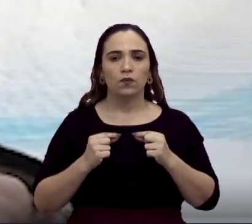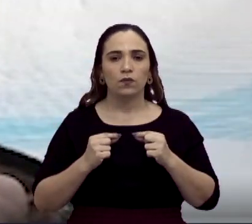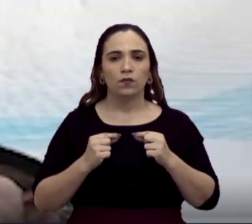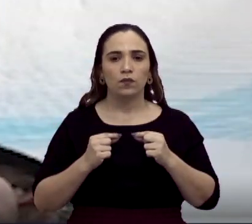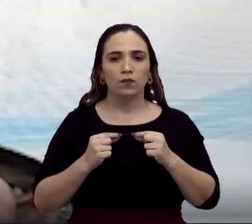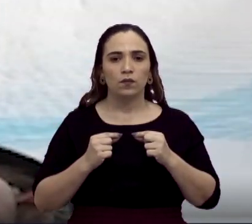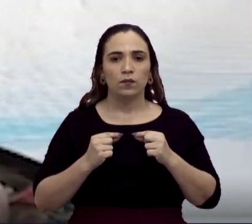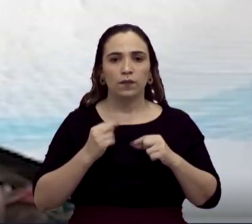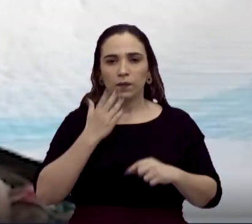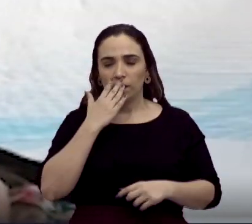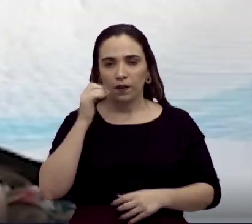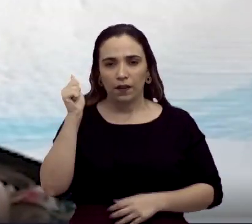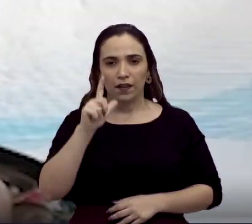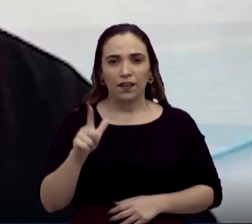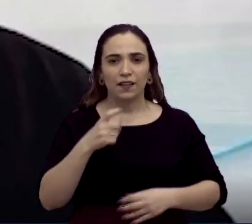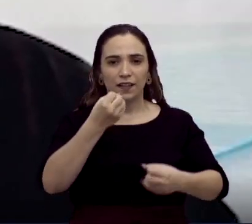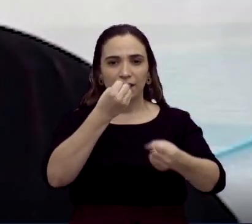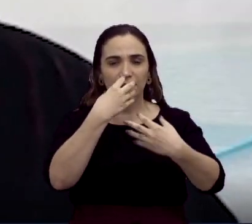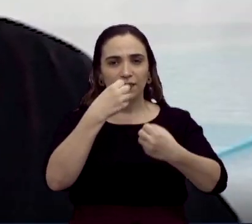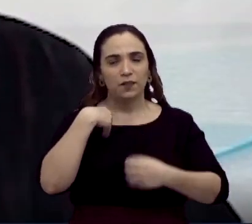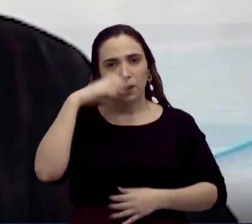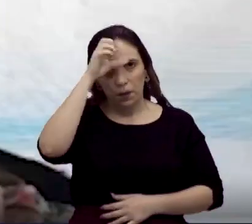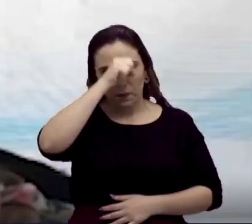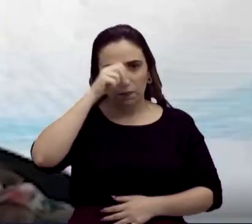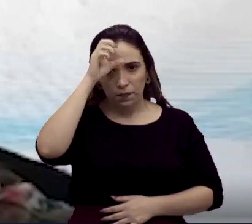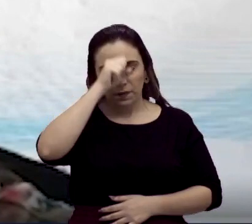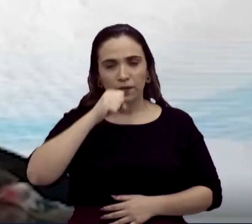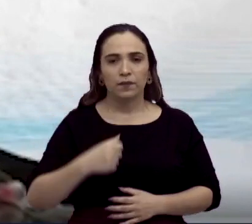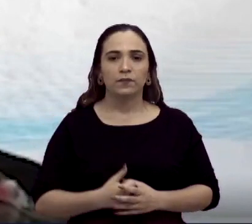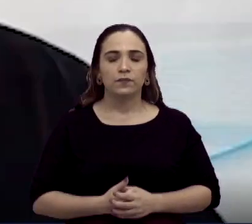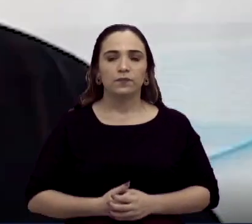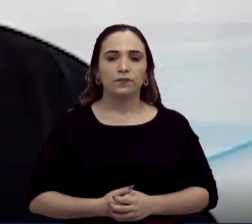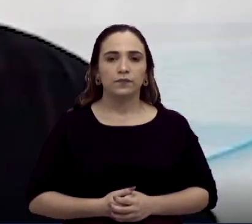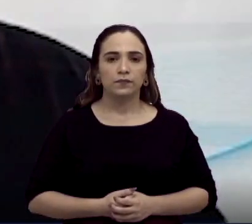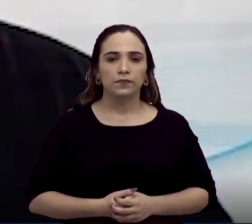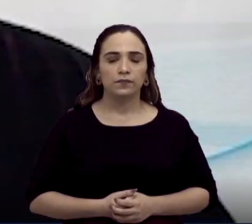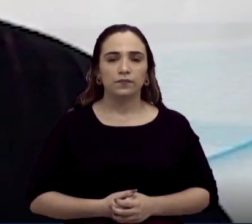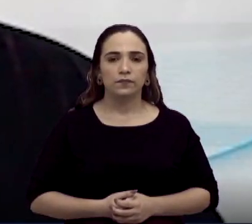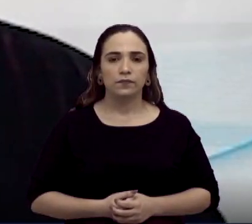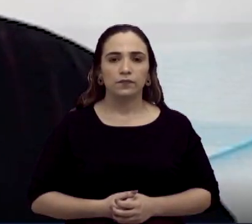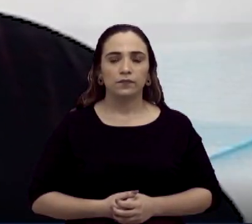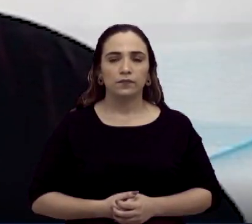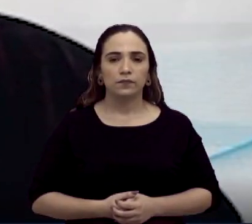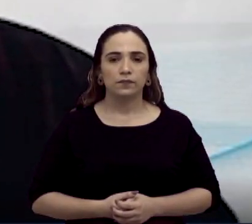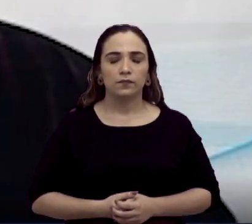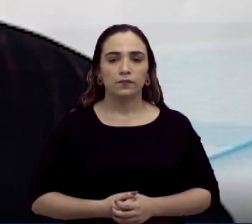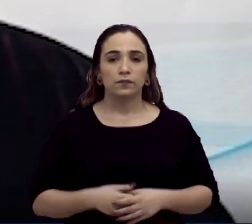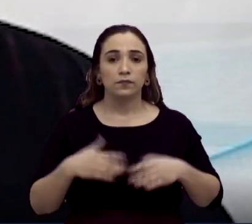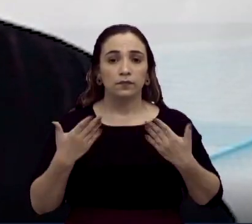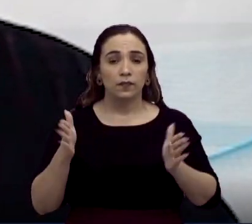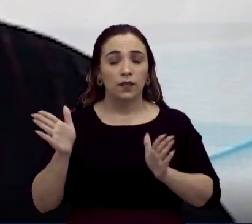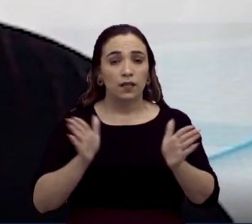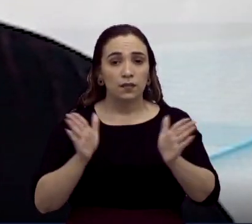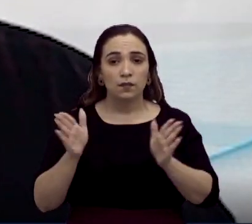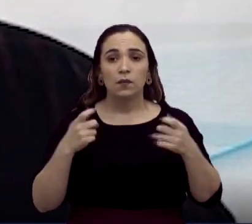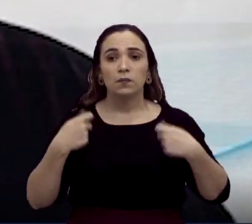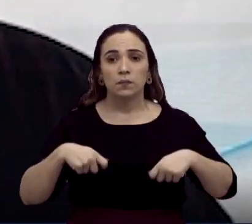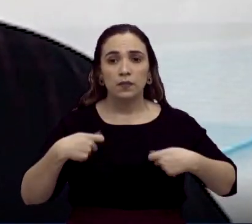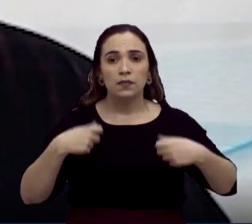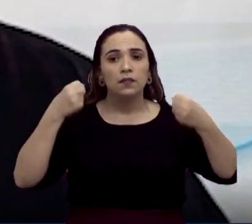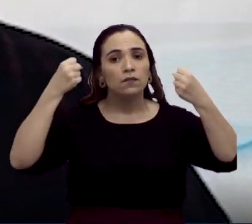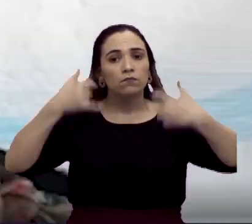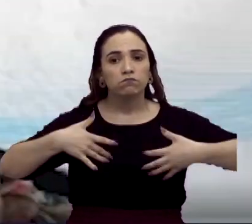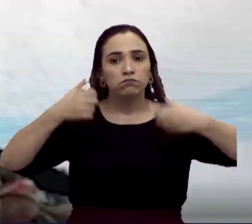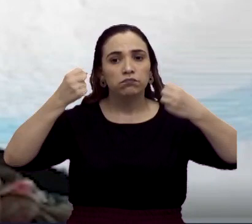Me ensina, que eu não sei, não é novidade para mim. É exatamente isso. A ideia é que assim, a acessibilidade a gente tem que aprender,